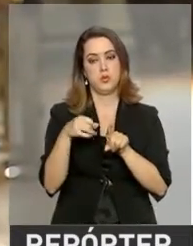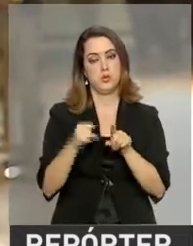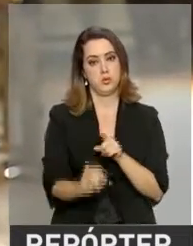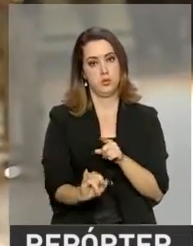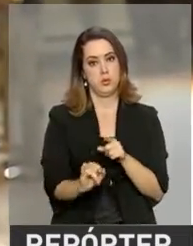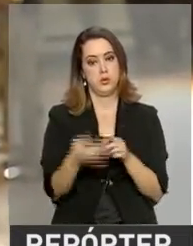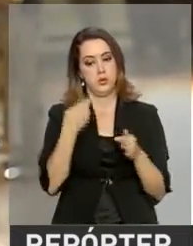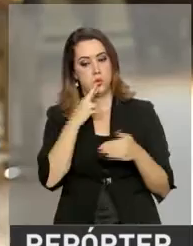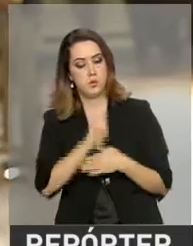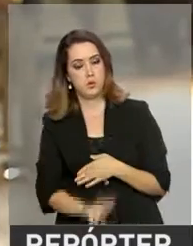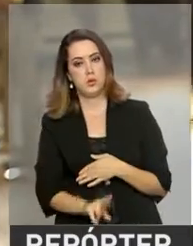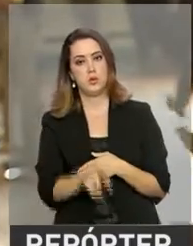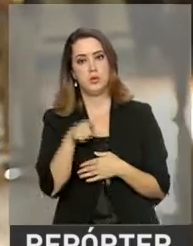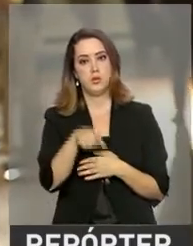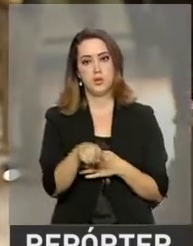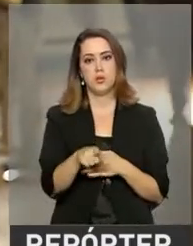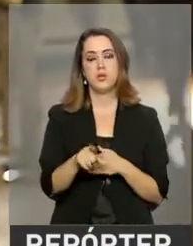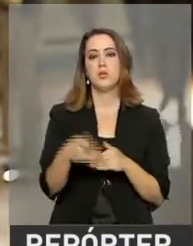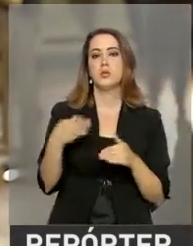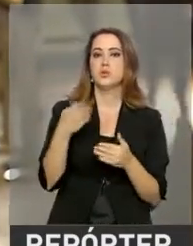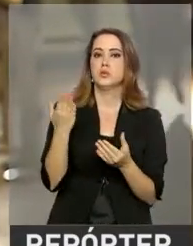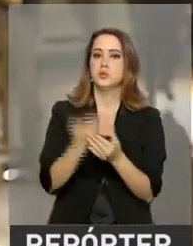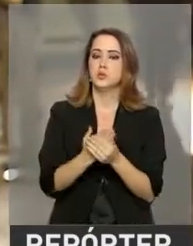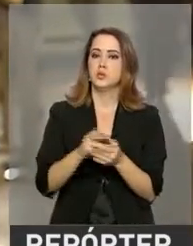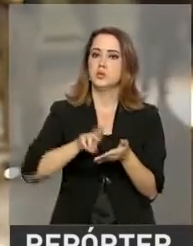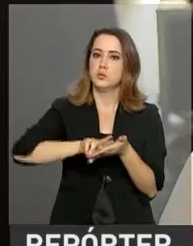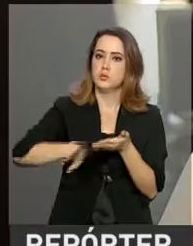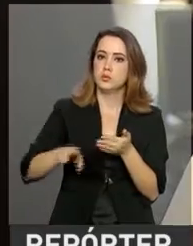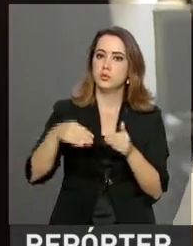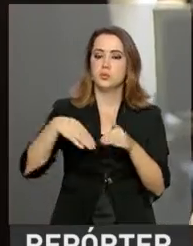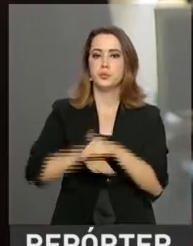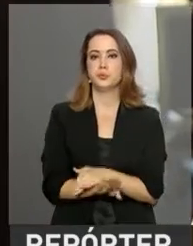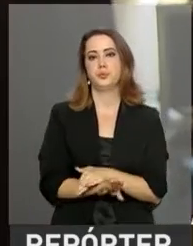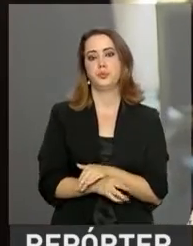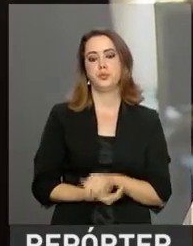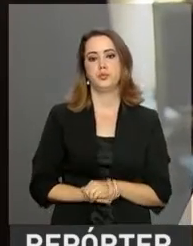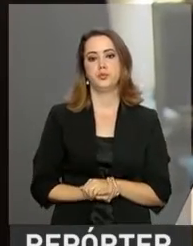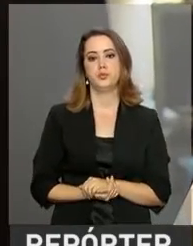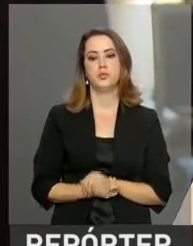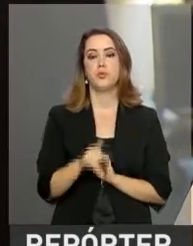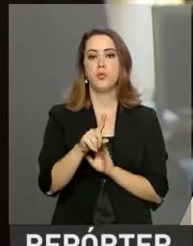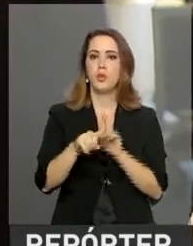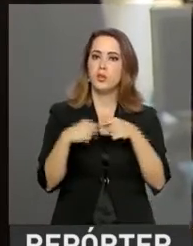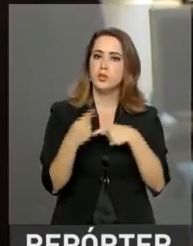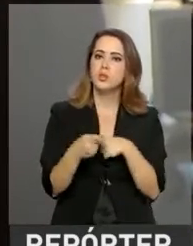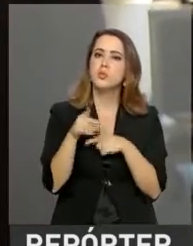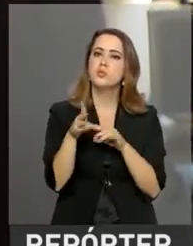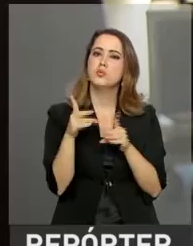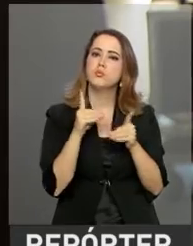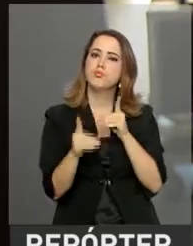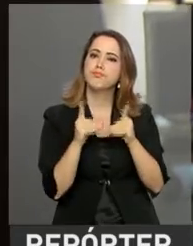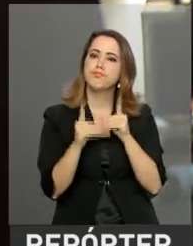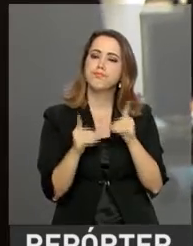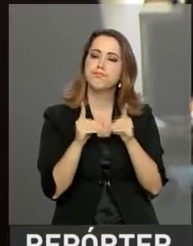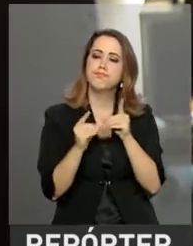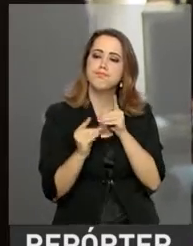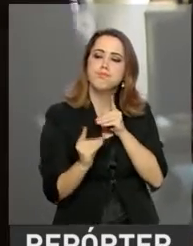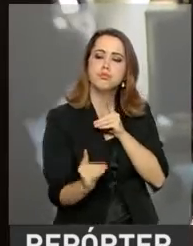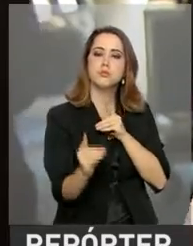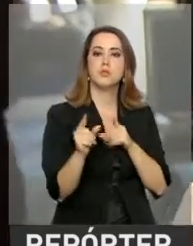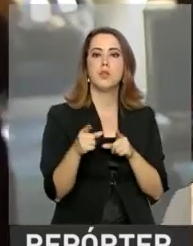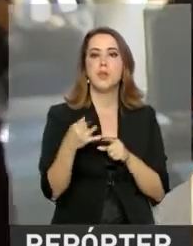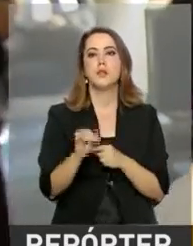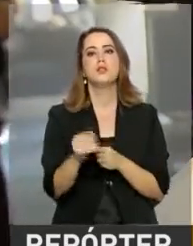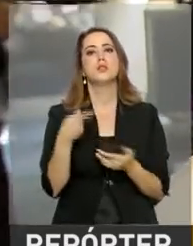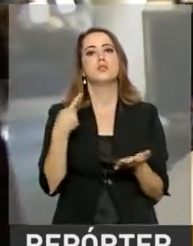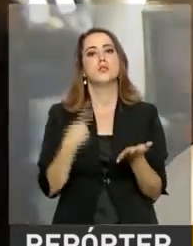rejeitado o processo de impedimento é arquivado depois desse longo debate ficou comprovado que